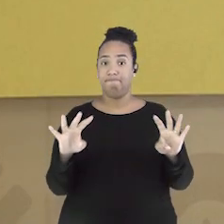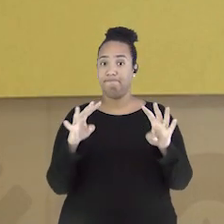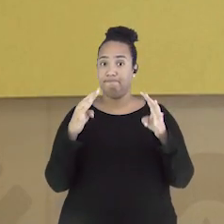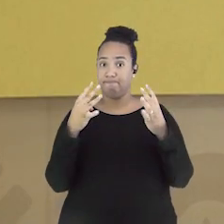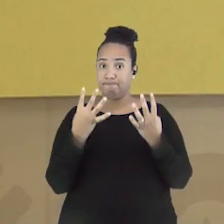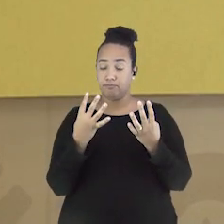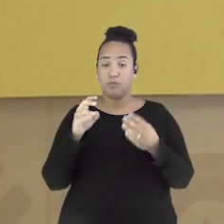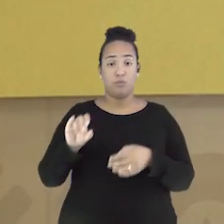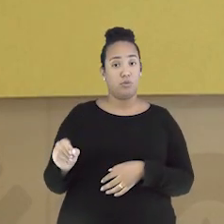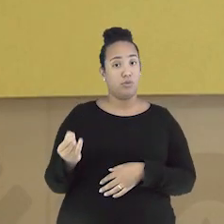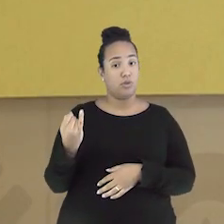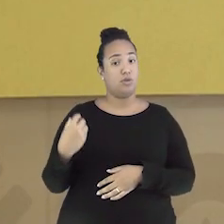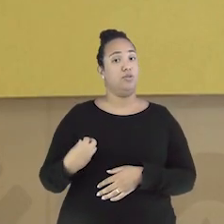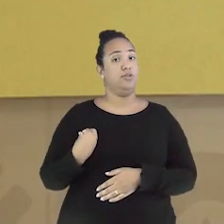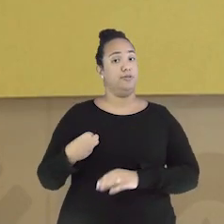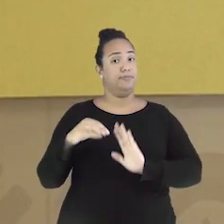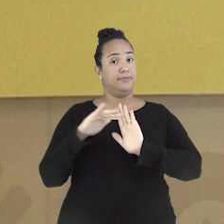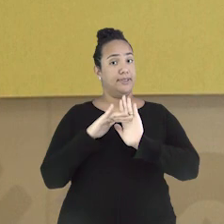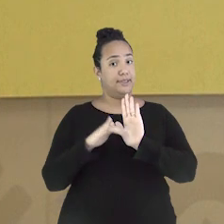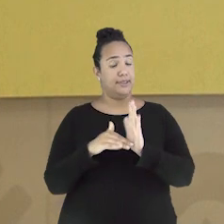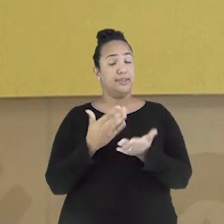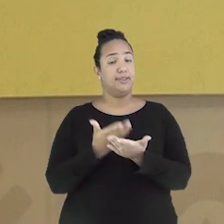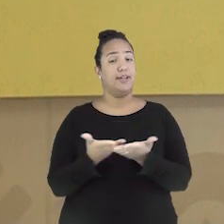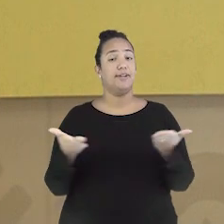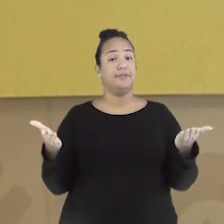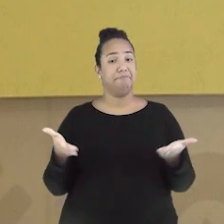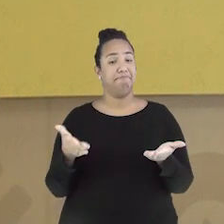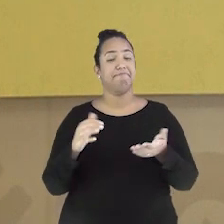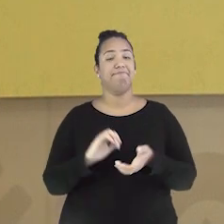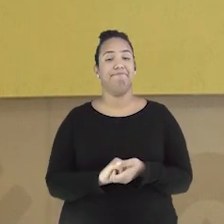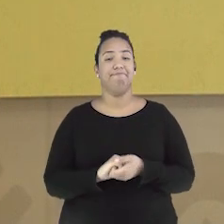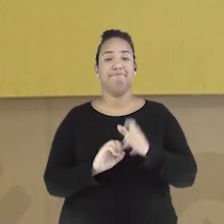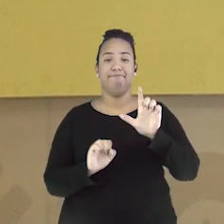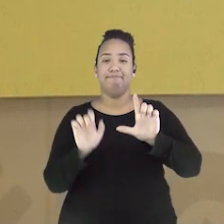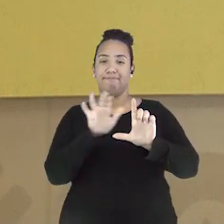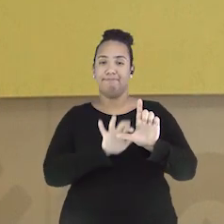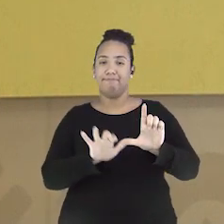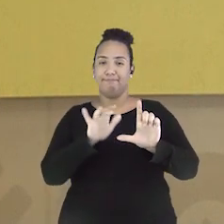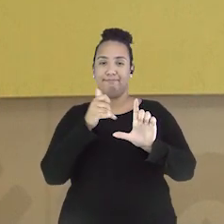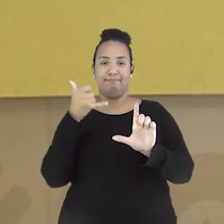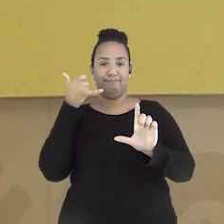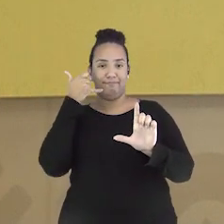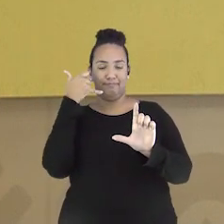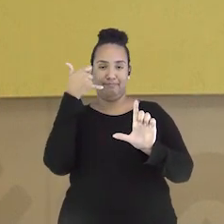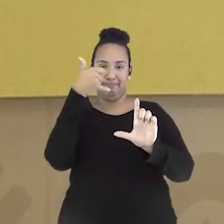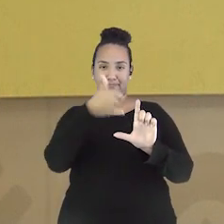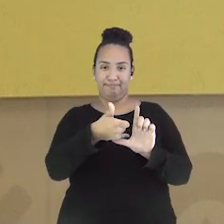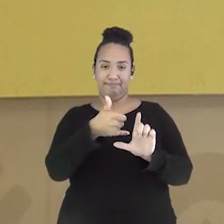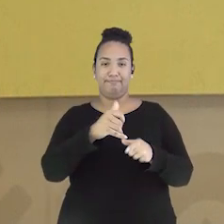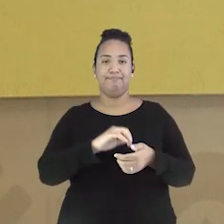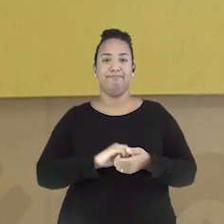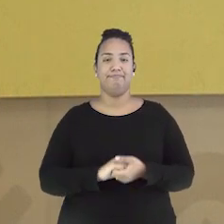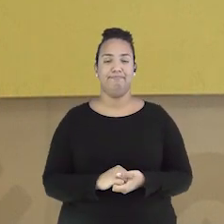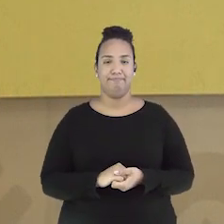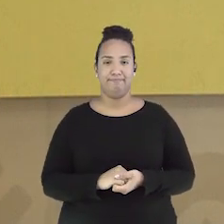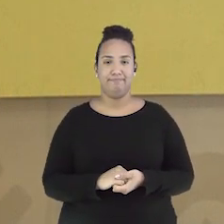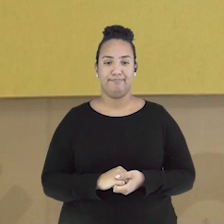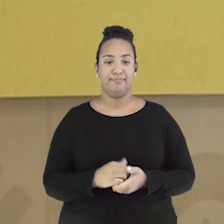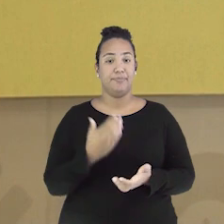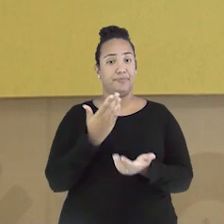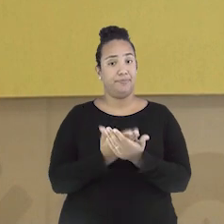atenção! Última chamada para marcar sua presença na aula de hoje. É só apontar o seu celular para o QR Code que está aparecendo aí na sua